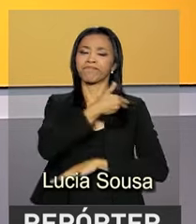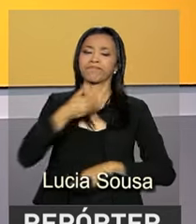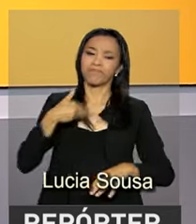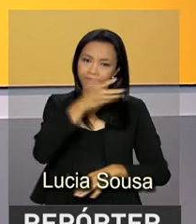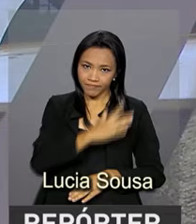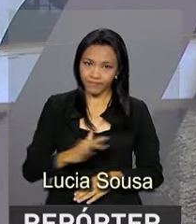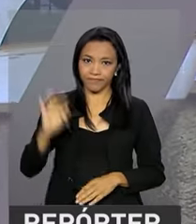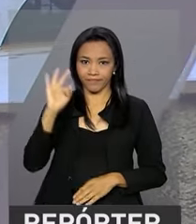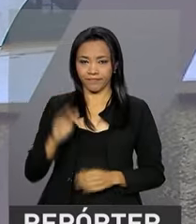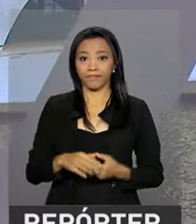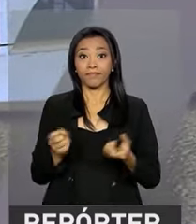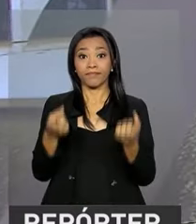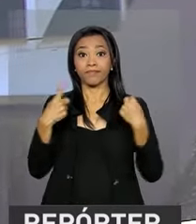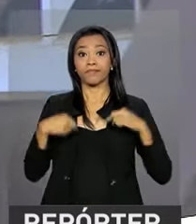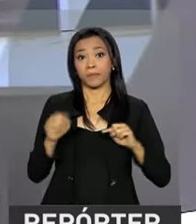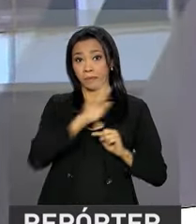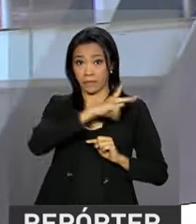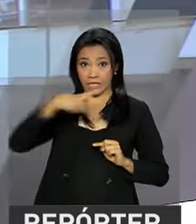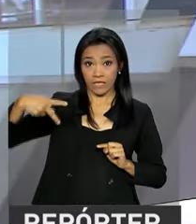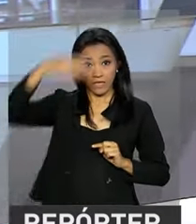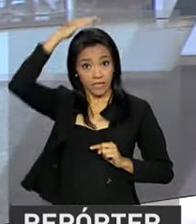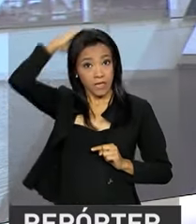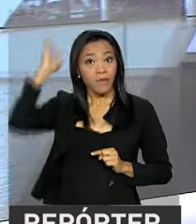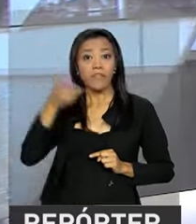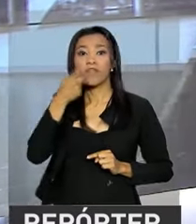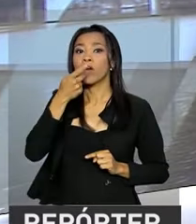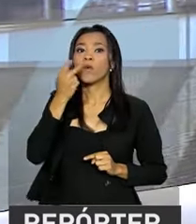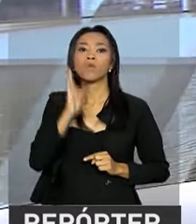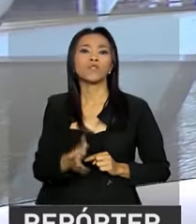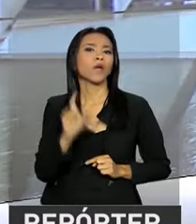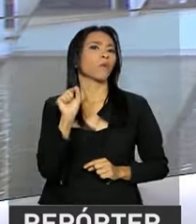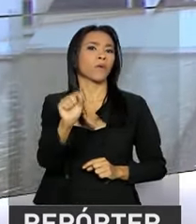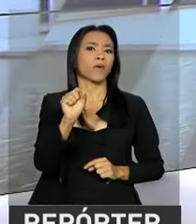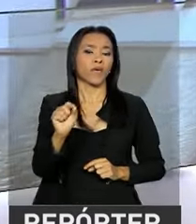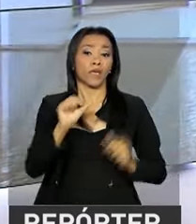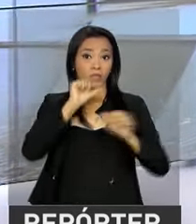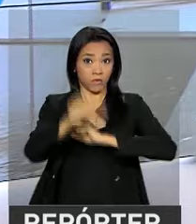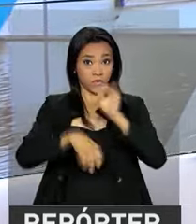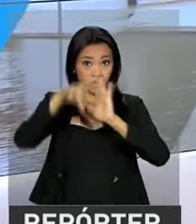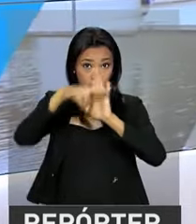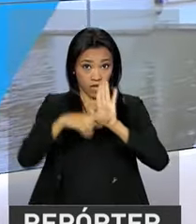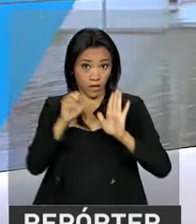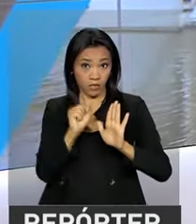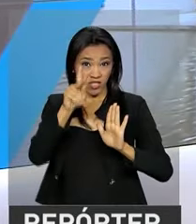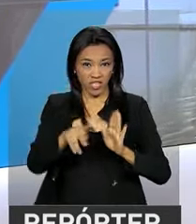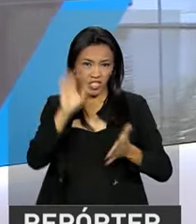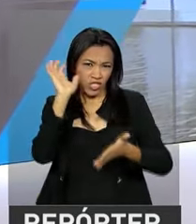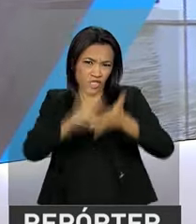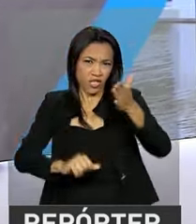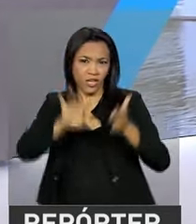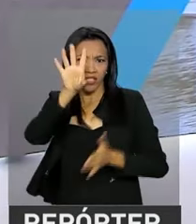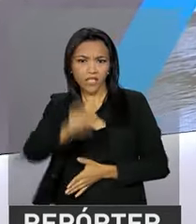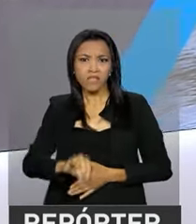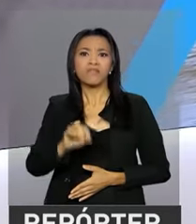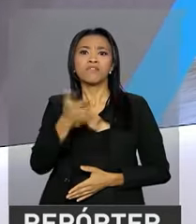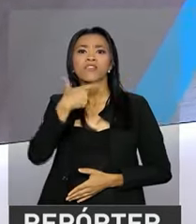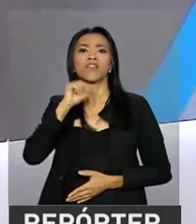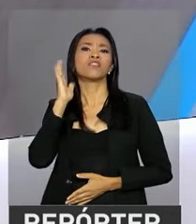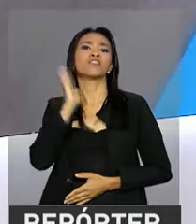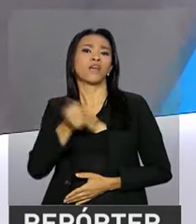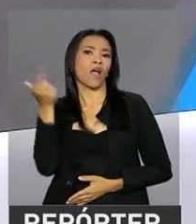federal o presidente michel temer afirmou que a reforma da previdência não vai tirar direitos de quem já é